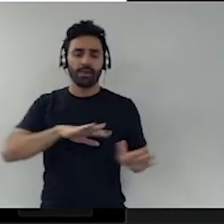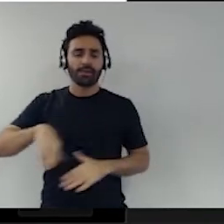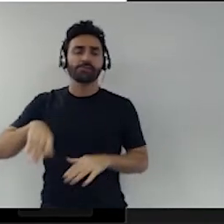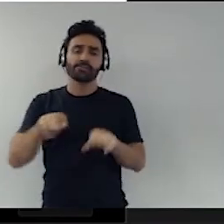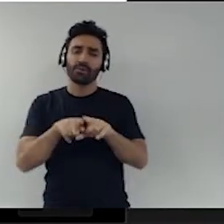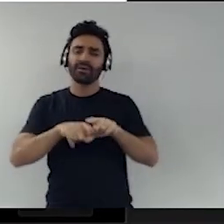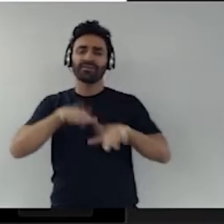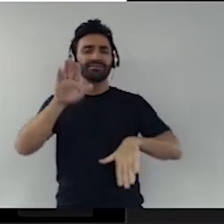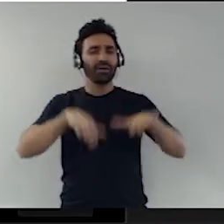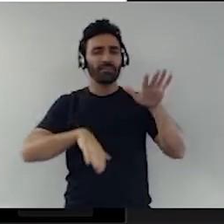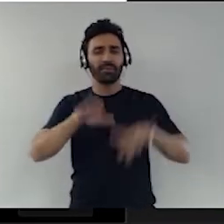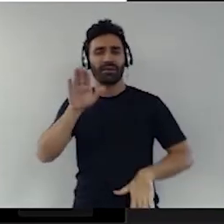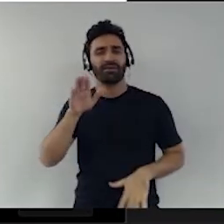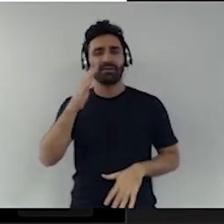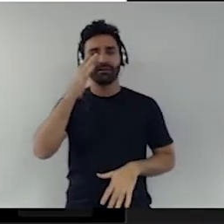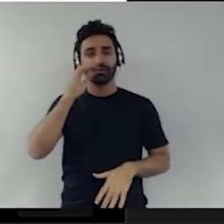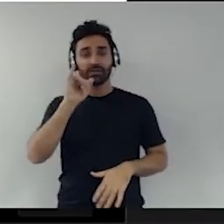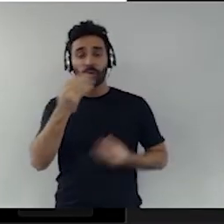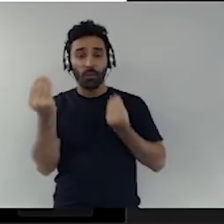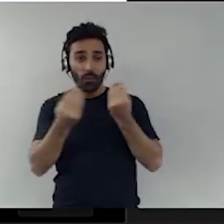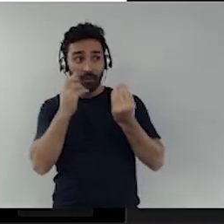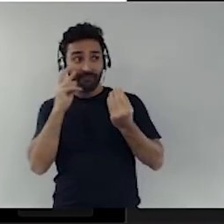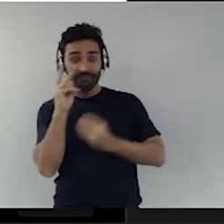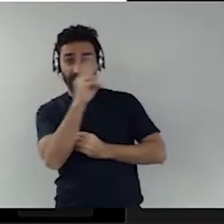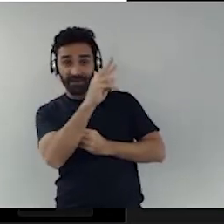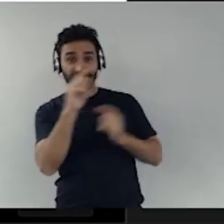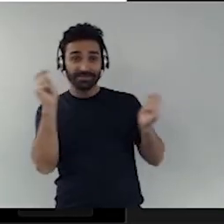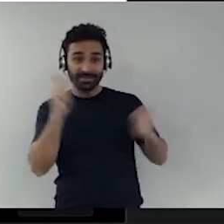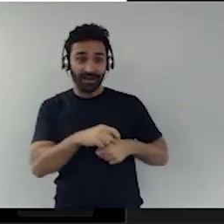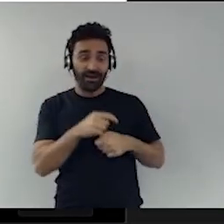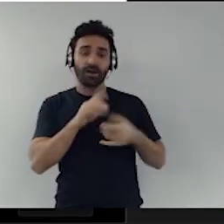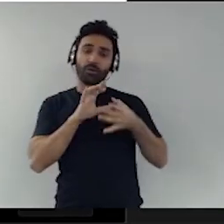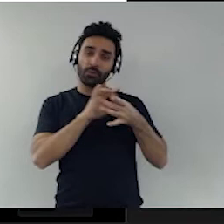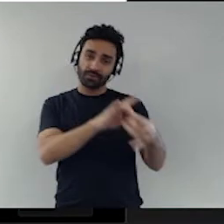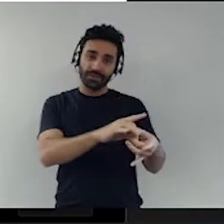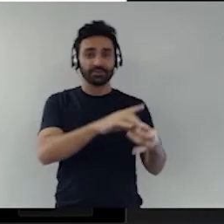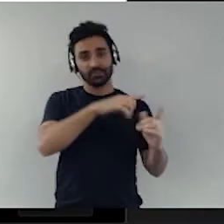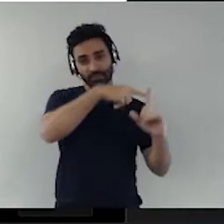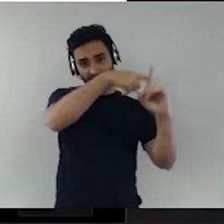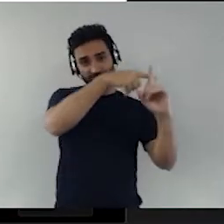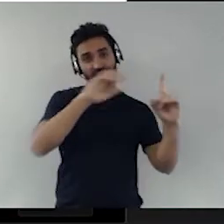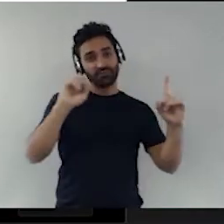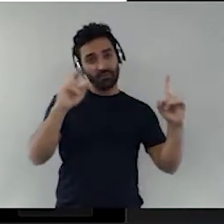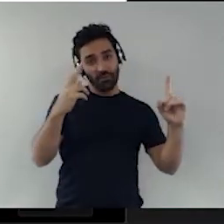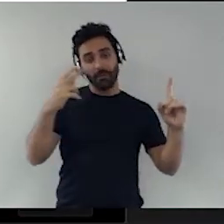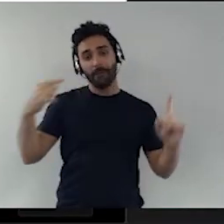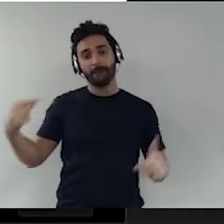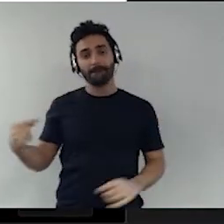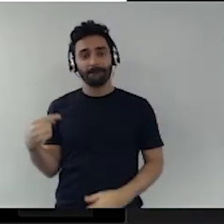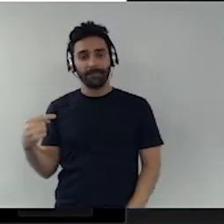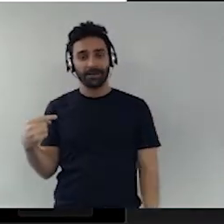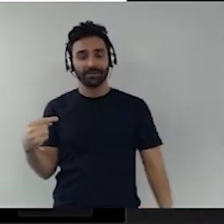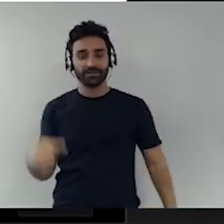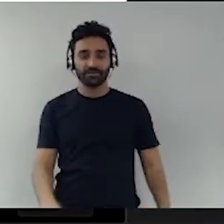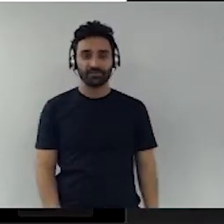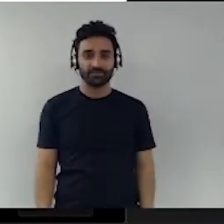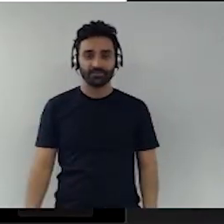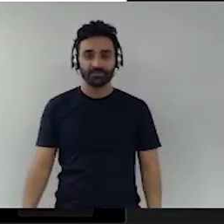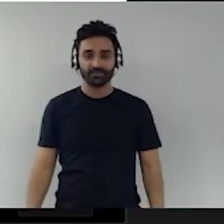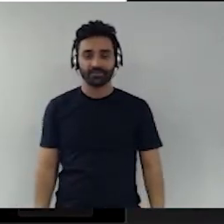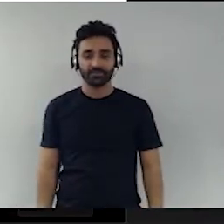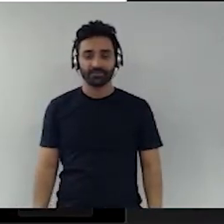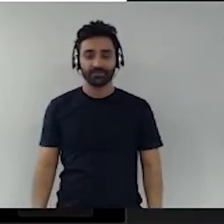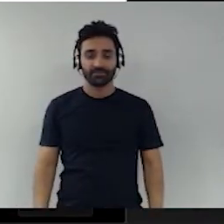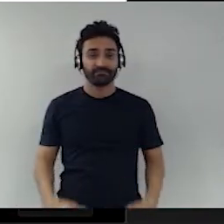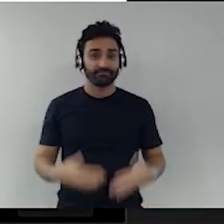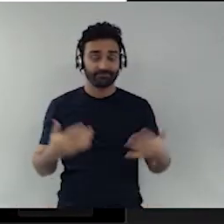Dependendo do que você esteja olhando, você vê um cenário muito otimista ou muito pessimista. Acertar a Covid,